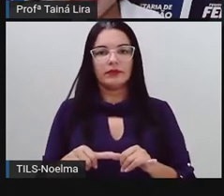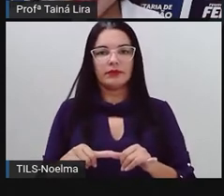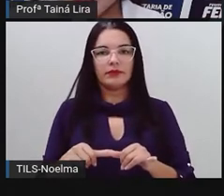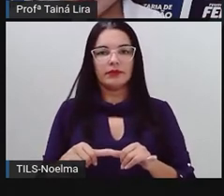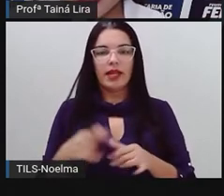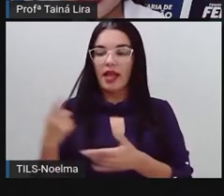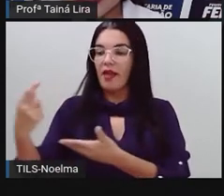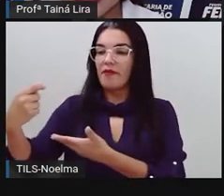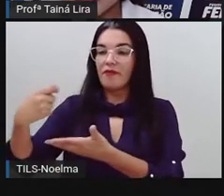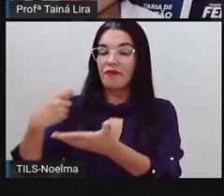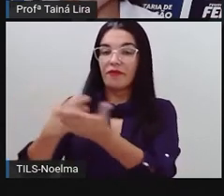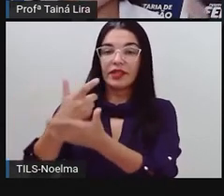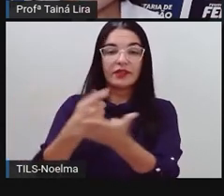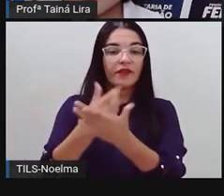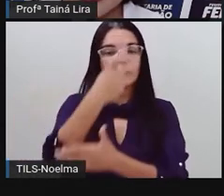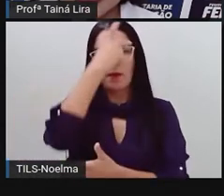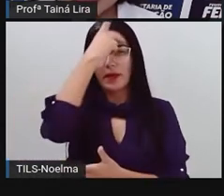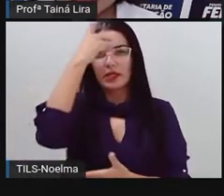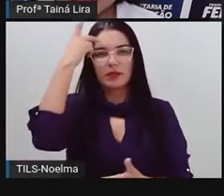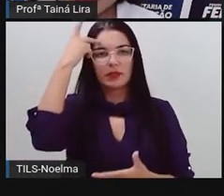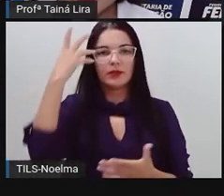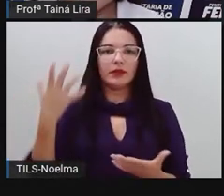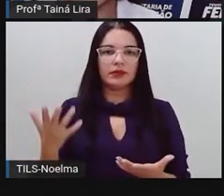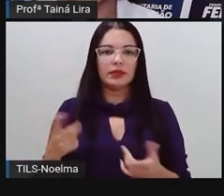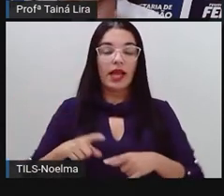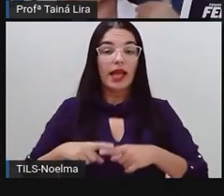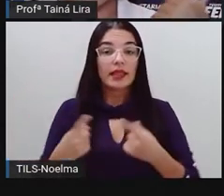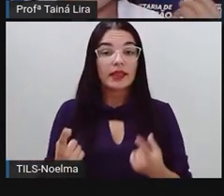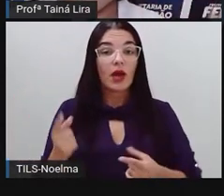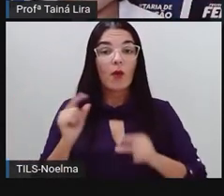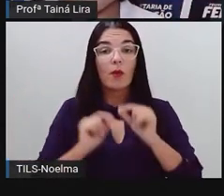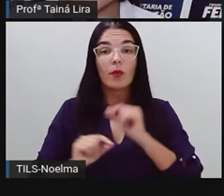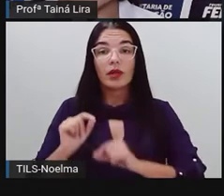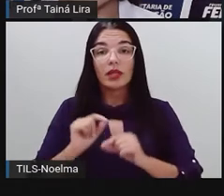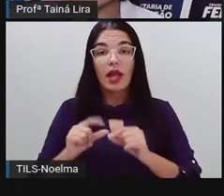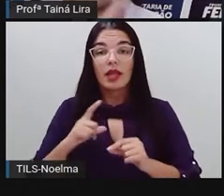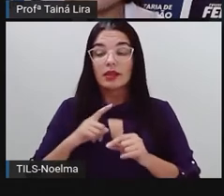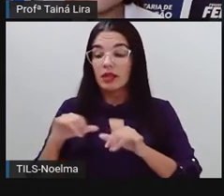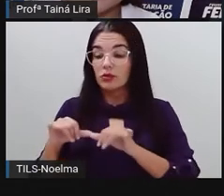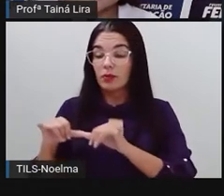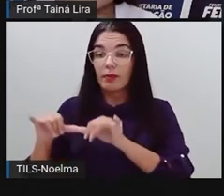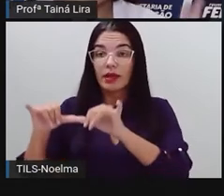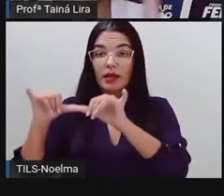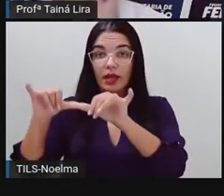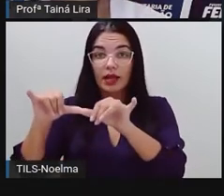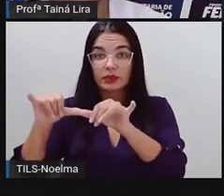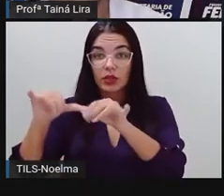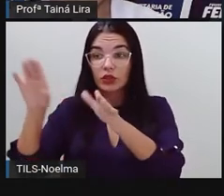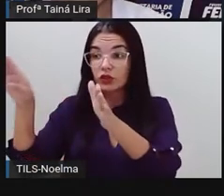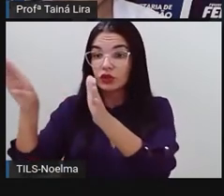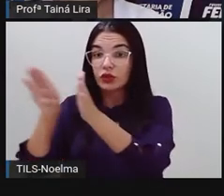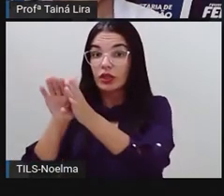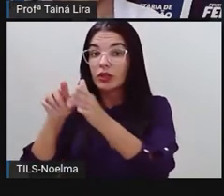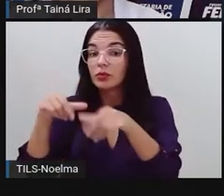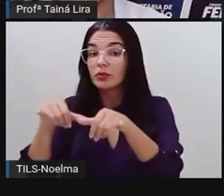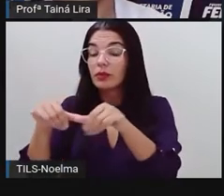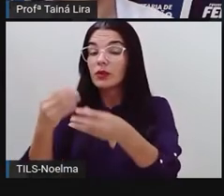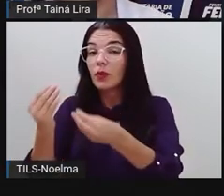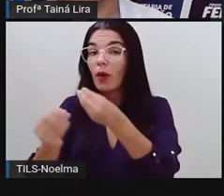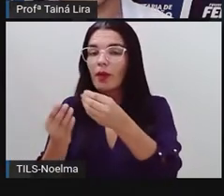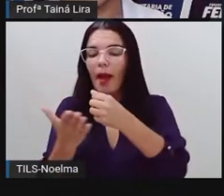para nós certo então os produtos que tem ali no supermercado vem de matérias-prima